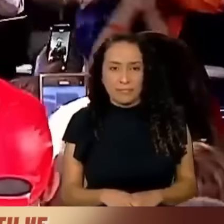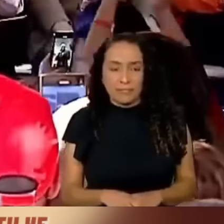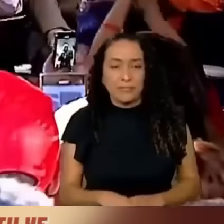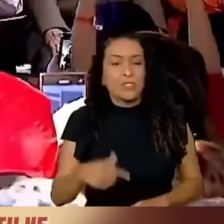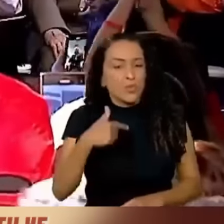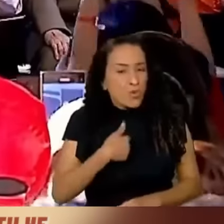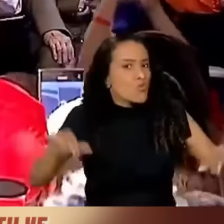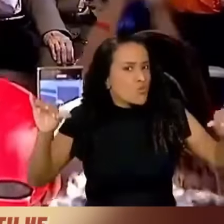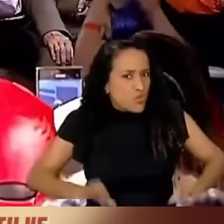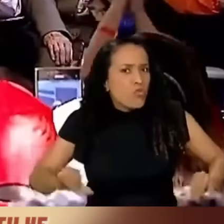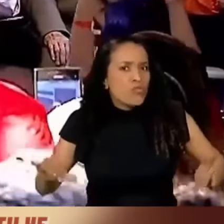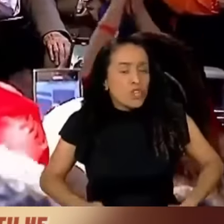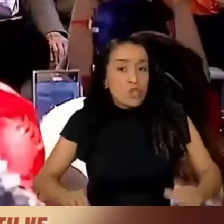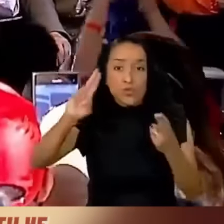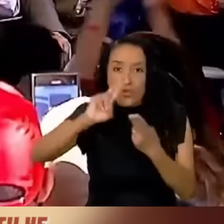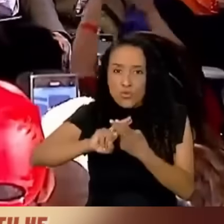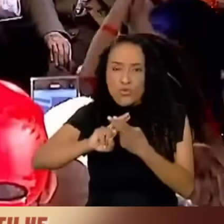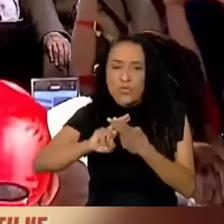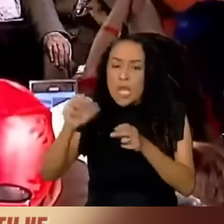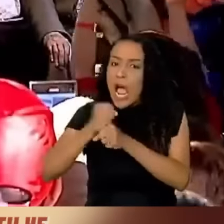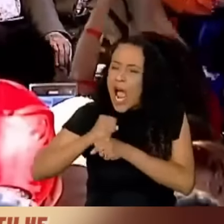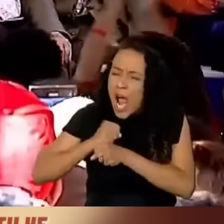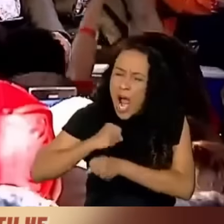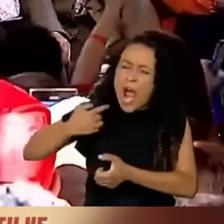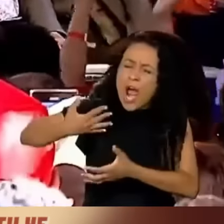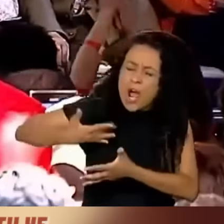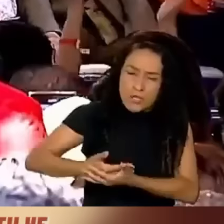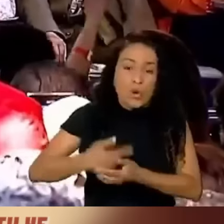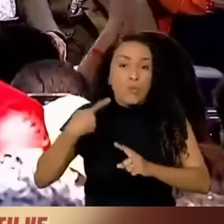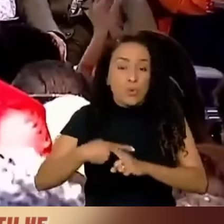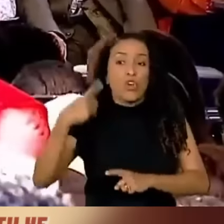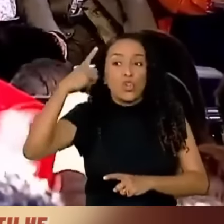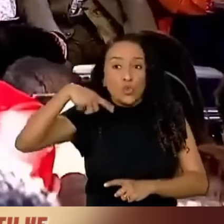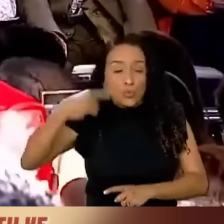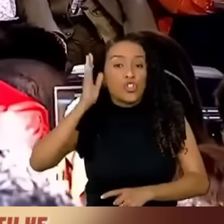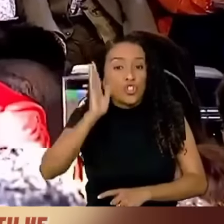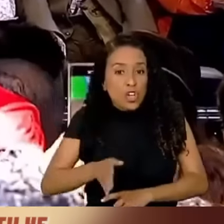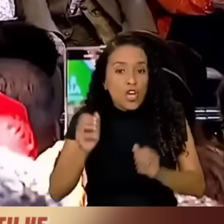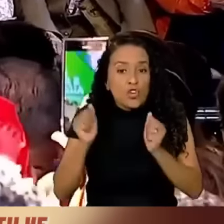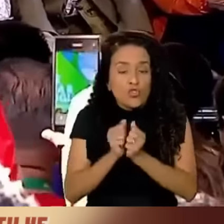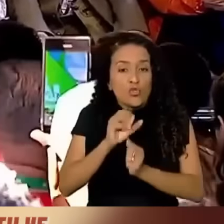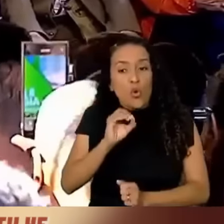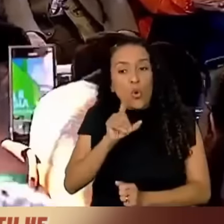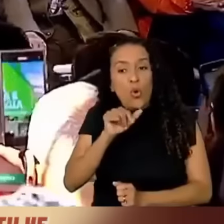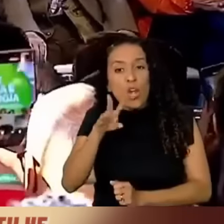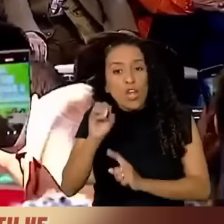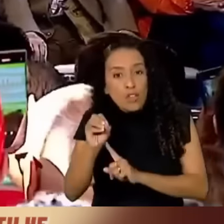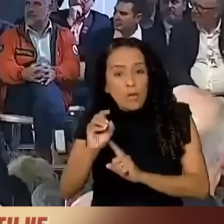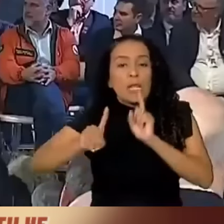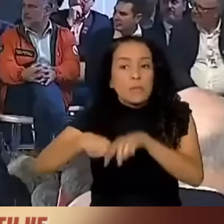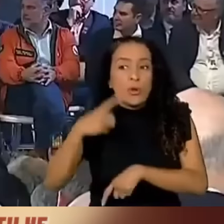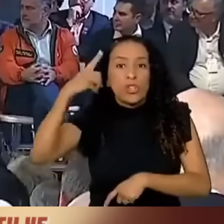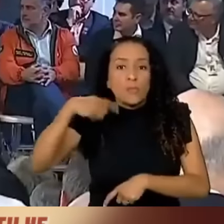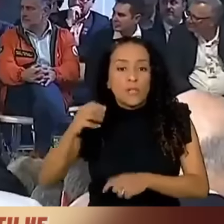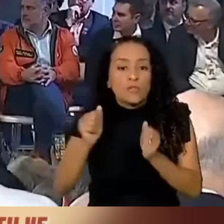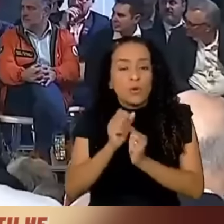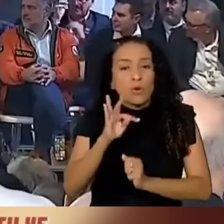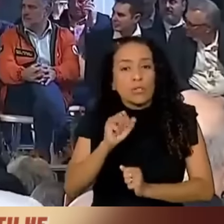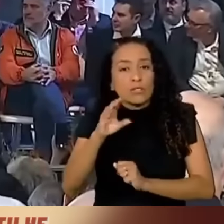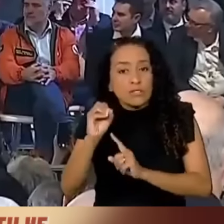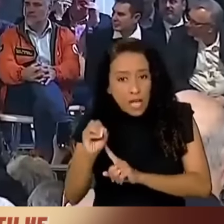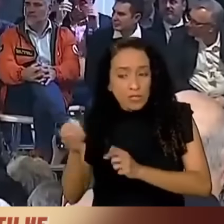Eu sofri com o SUS durante muitos anos, porque fui deputado constituinte junto com o Olívio Dutra. Depois fui deputado com o Tasso, que